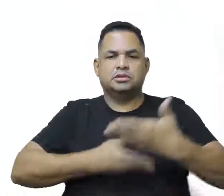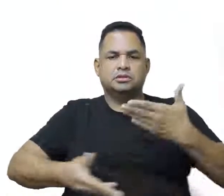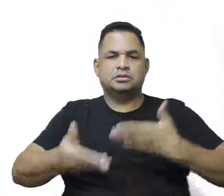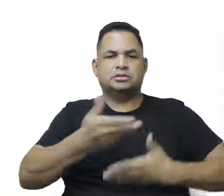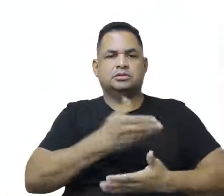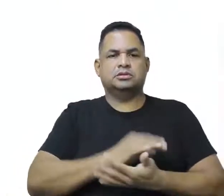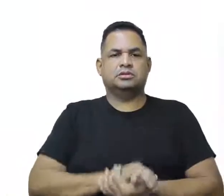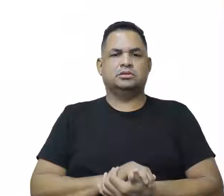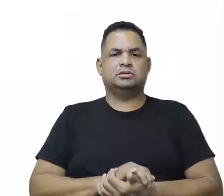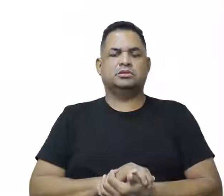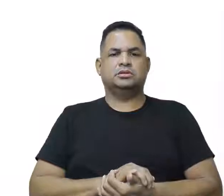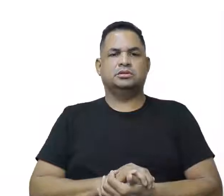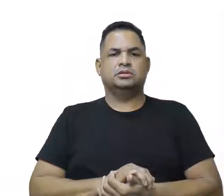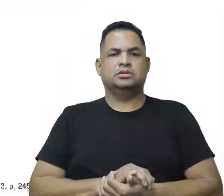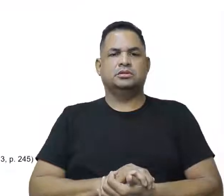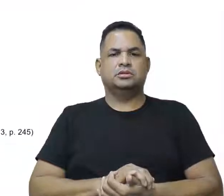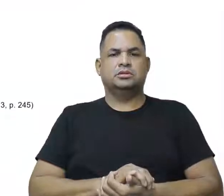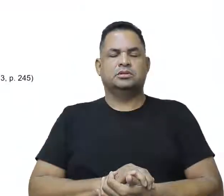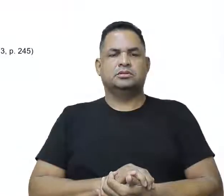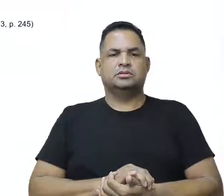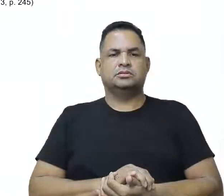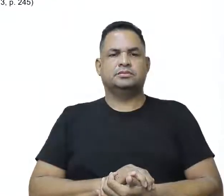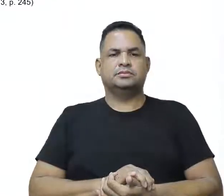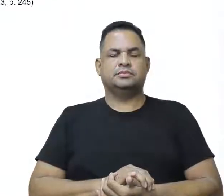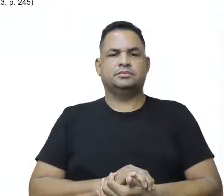Muito bem. Então,